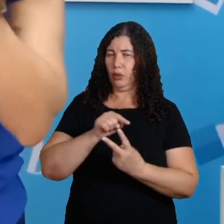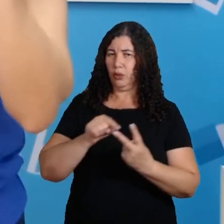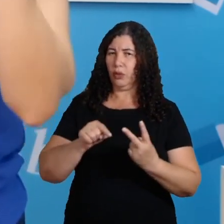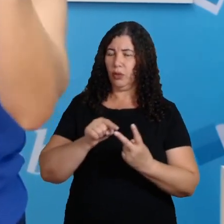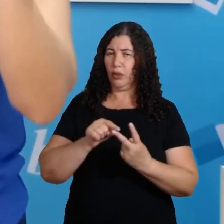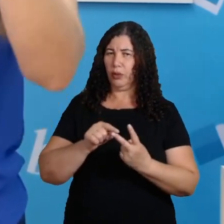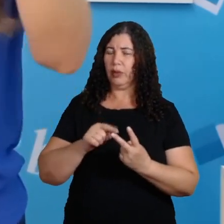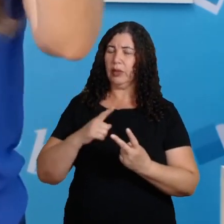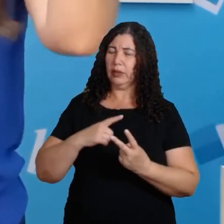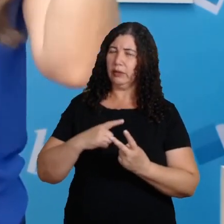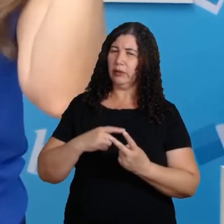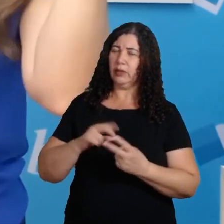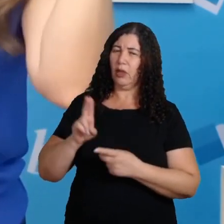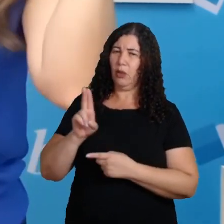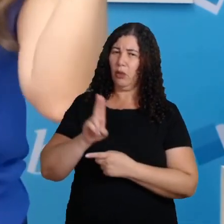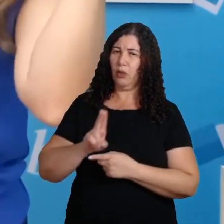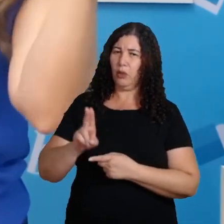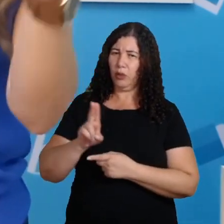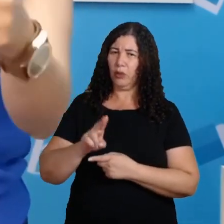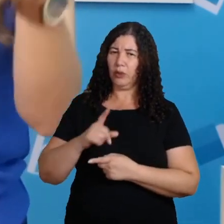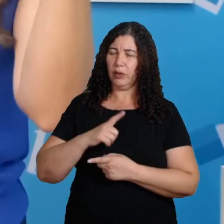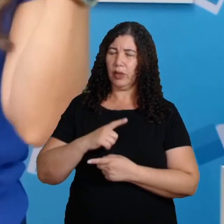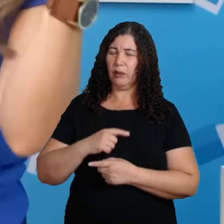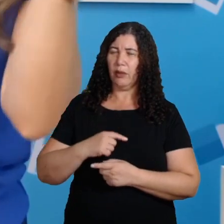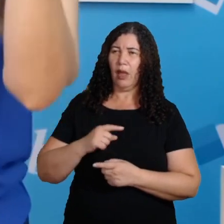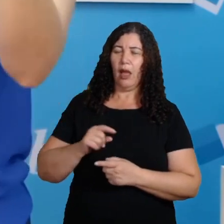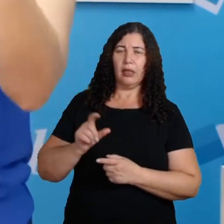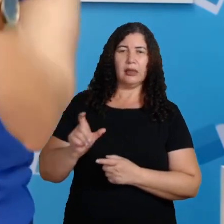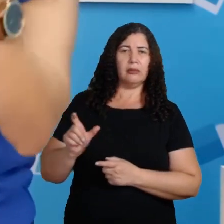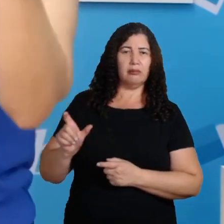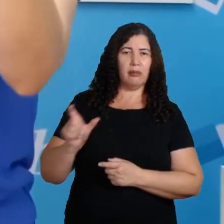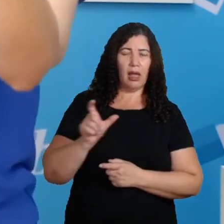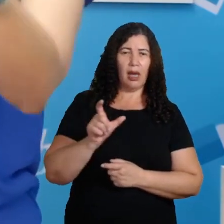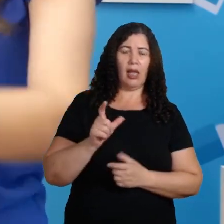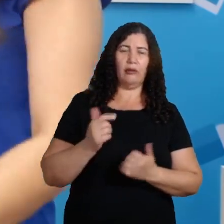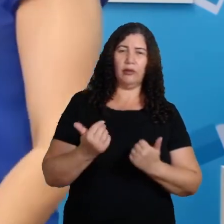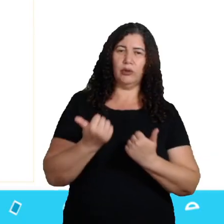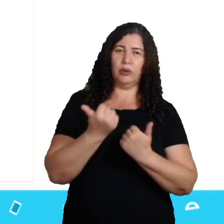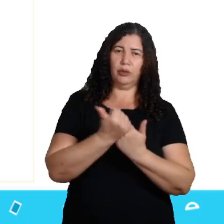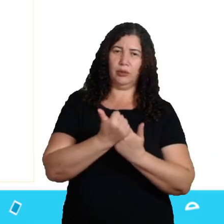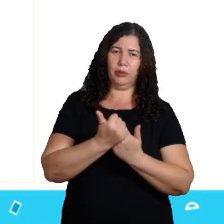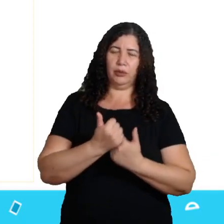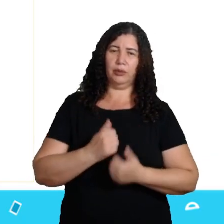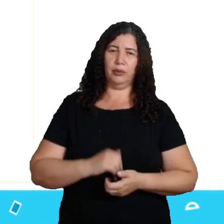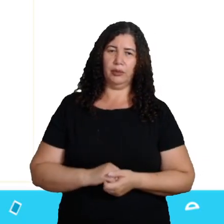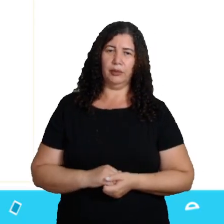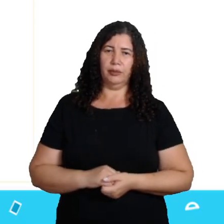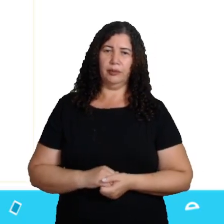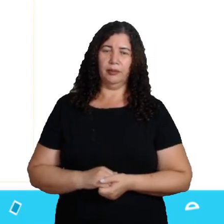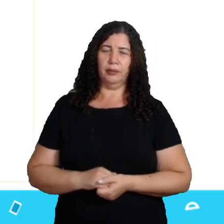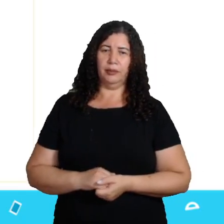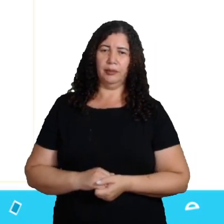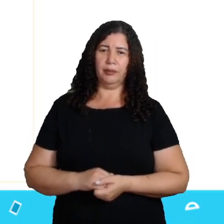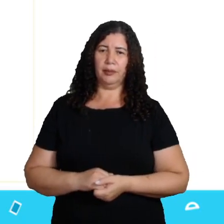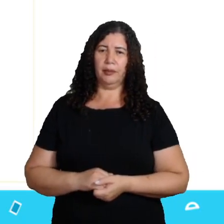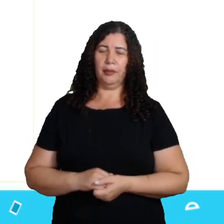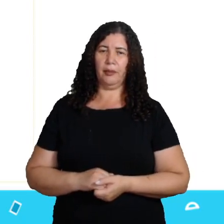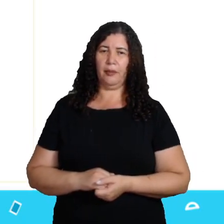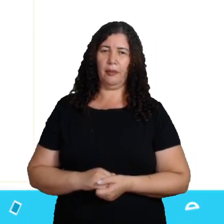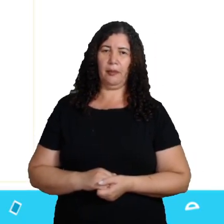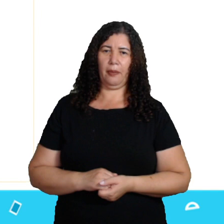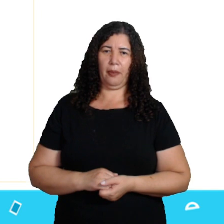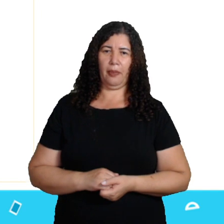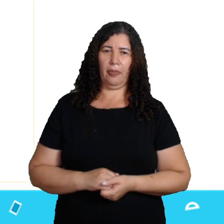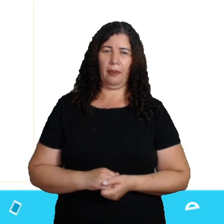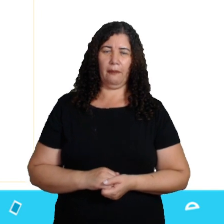elementos anafóricos. Por quê? Porque retomam palavras e ideias já citadas. Beleza? Último exemplo. Ordem